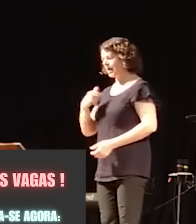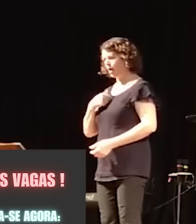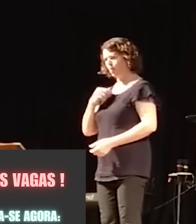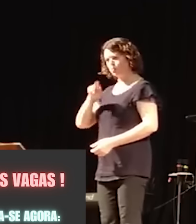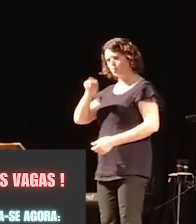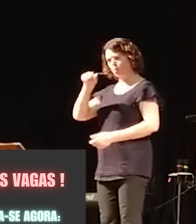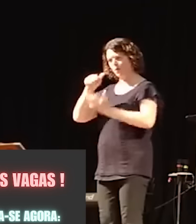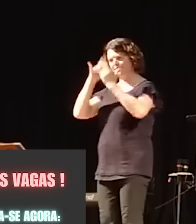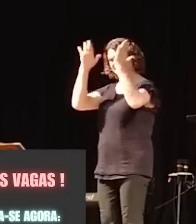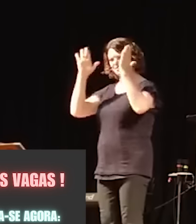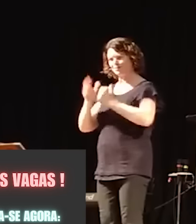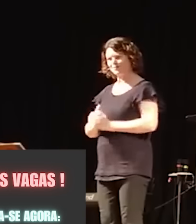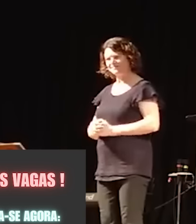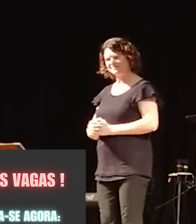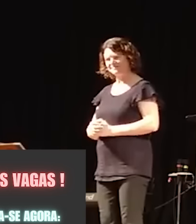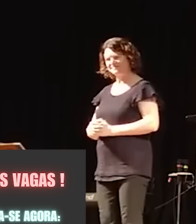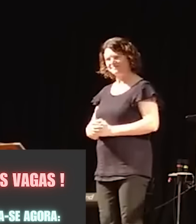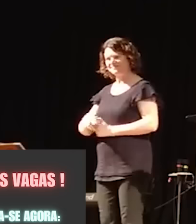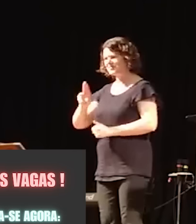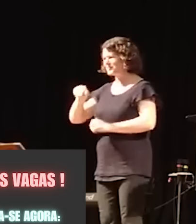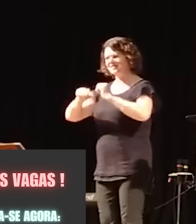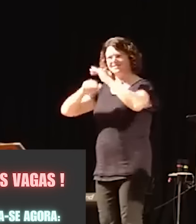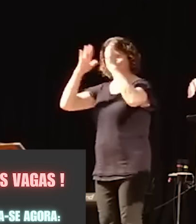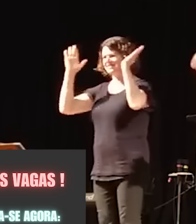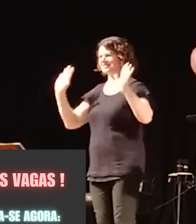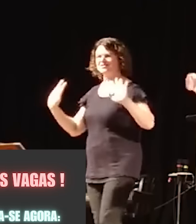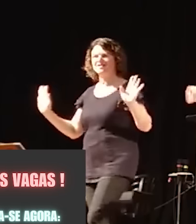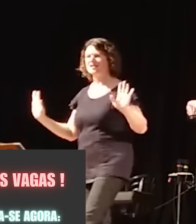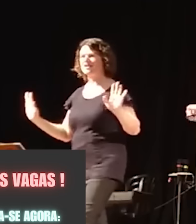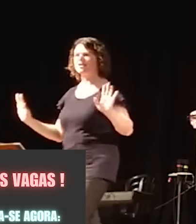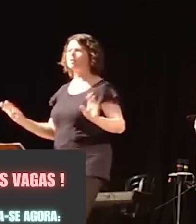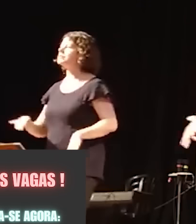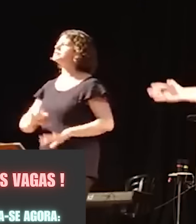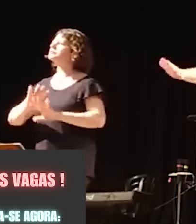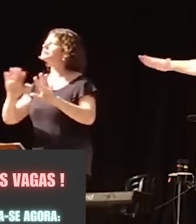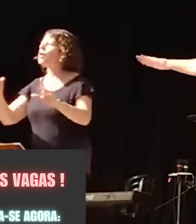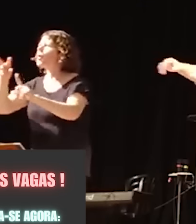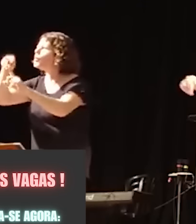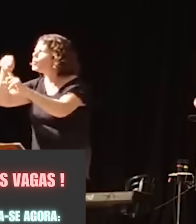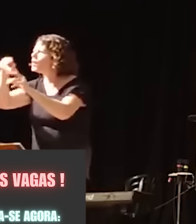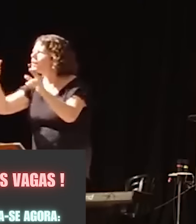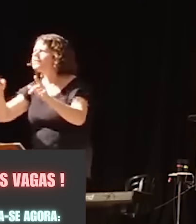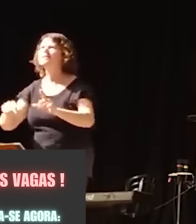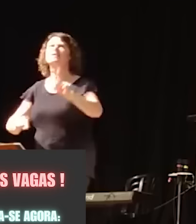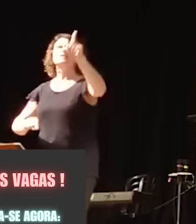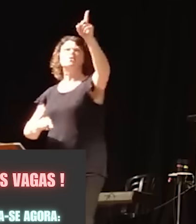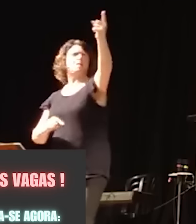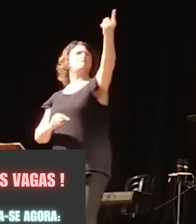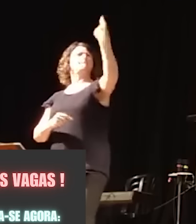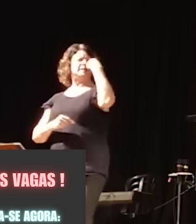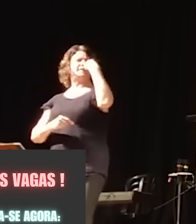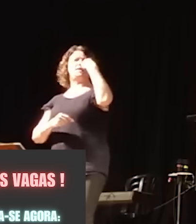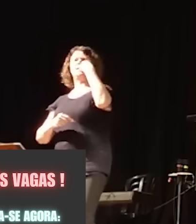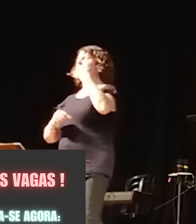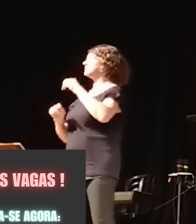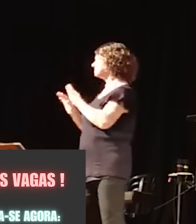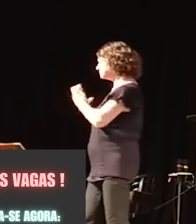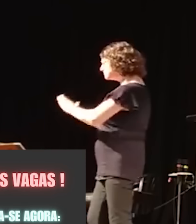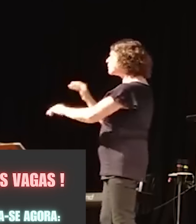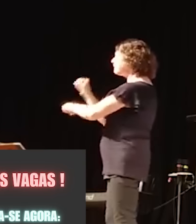desisto A não ser que Deus seja absolutamente Claro comigo fala assim pode desistir já aconteceu comigo dugas